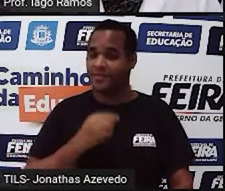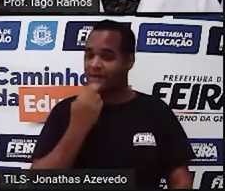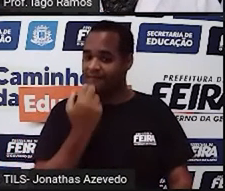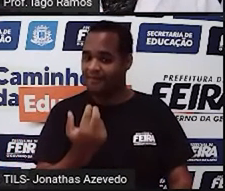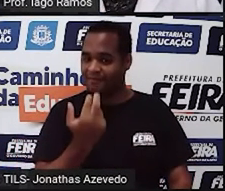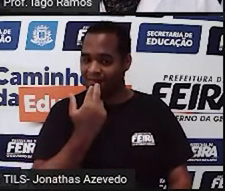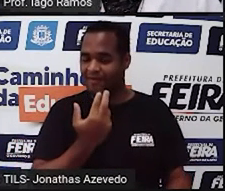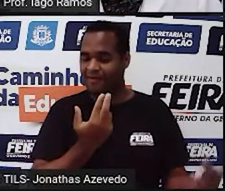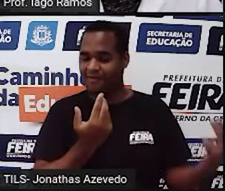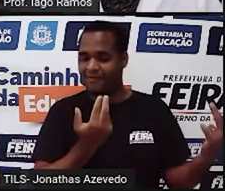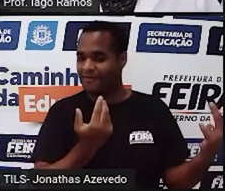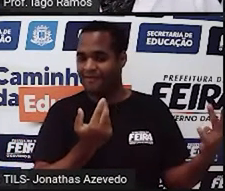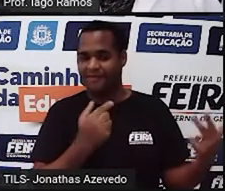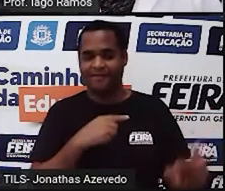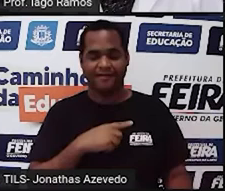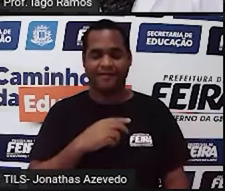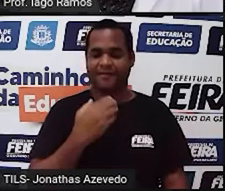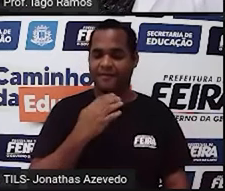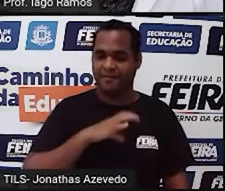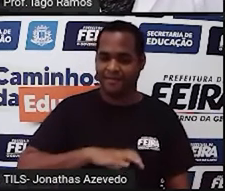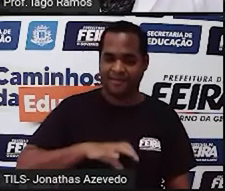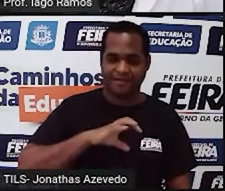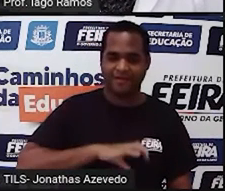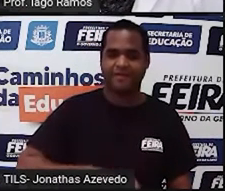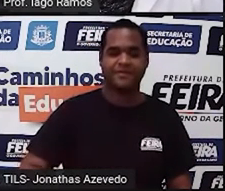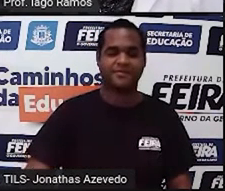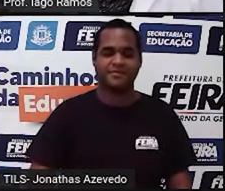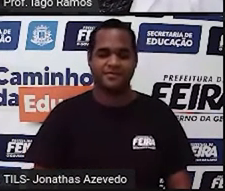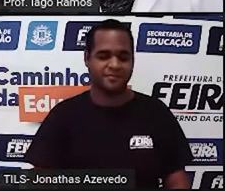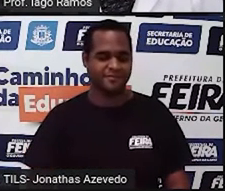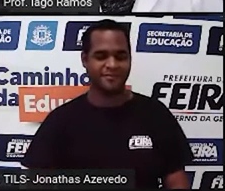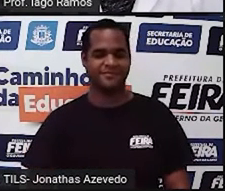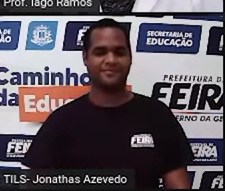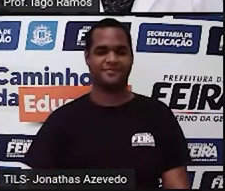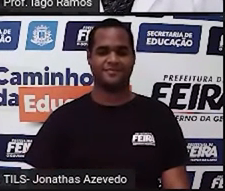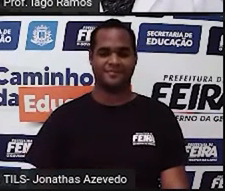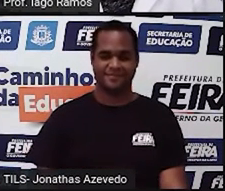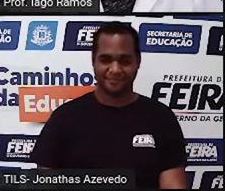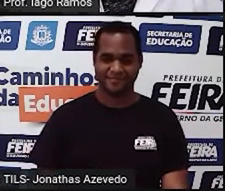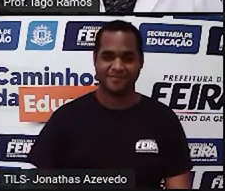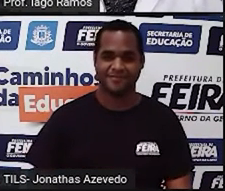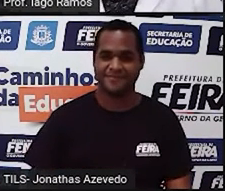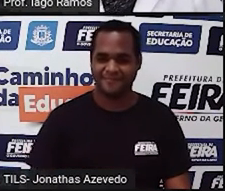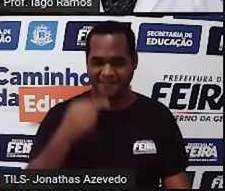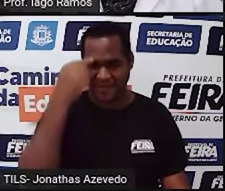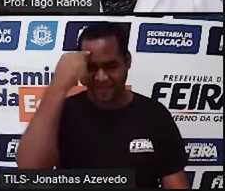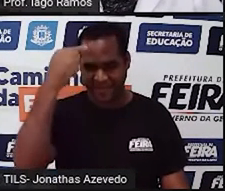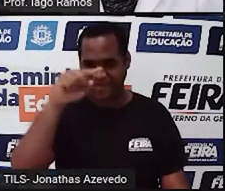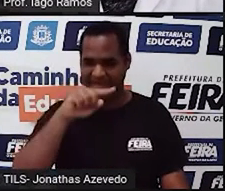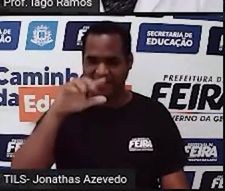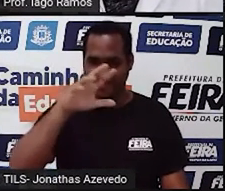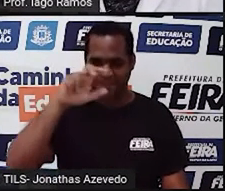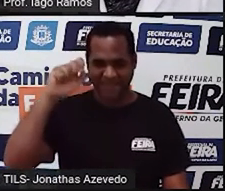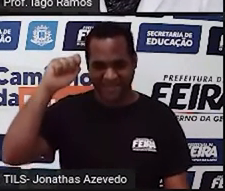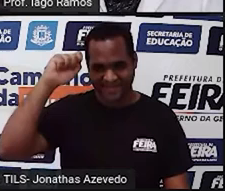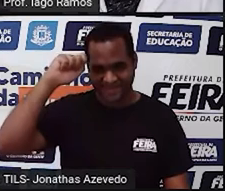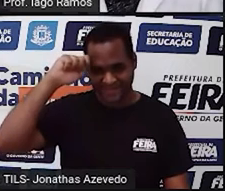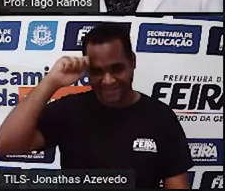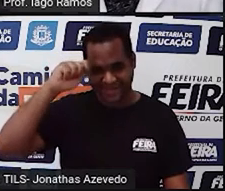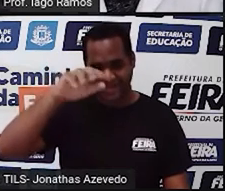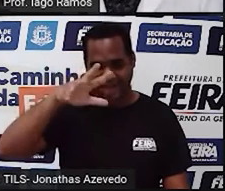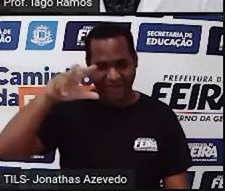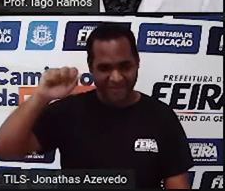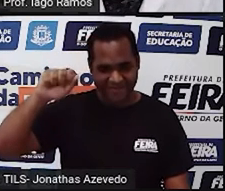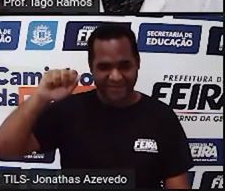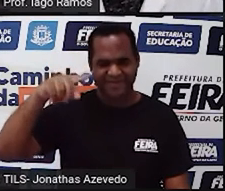exatamente que falam o português Então olha só como a África né é um continente